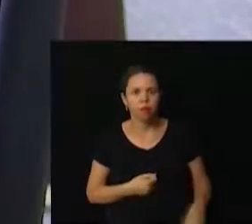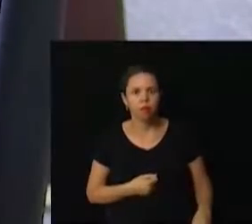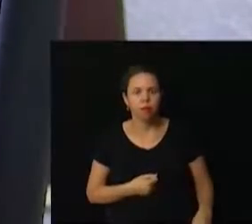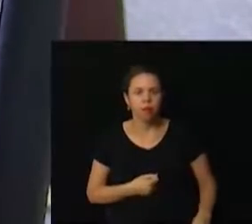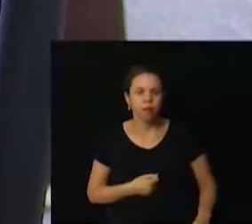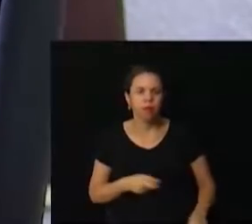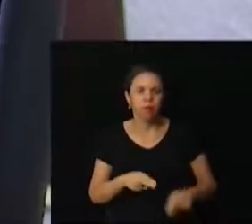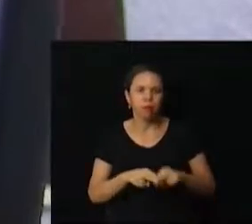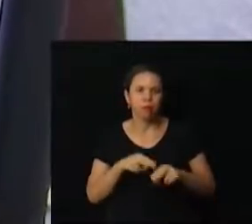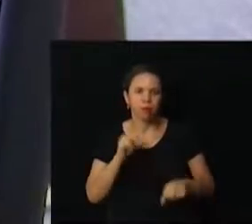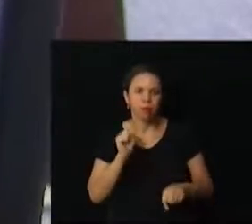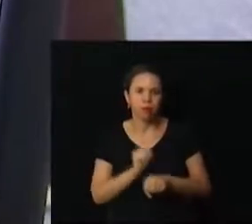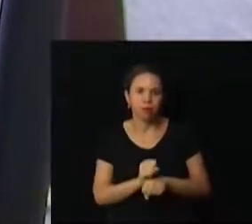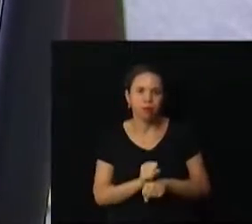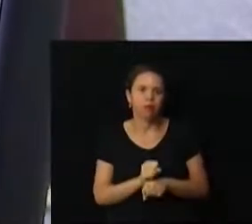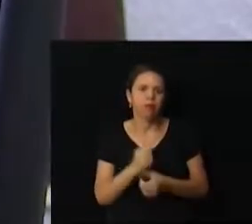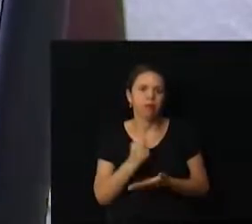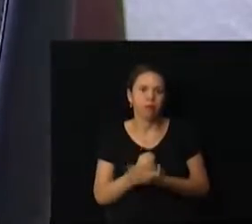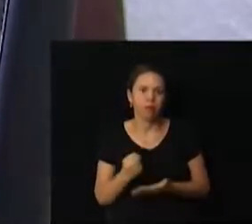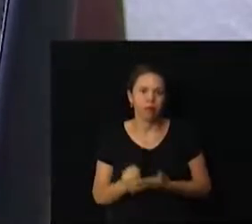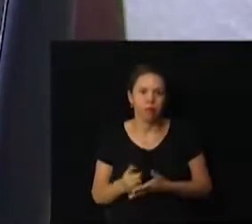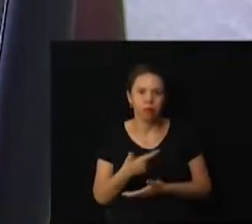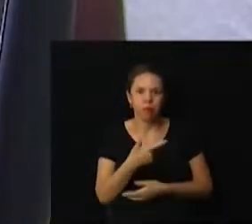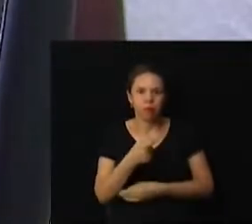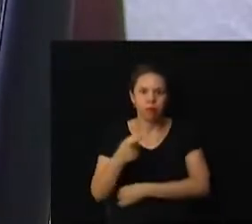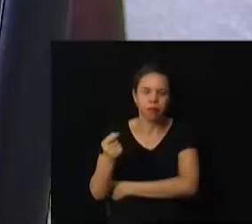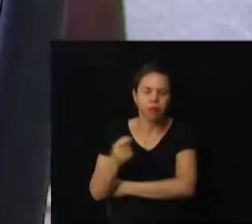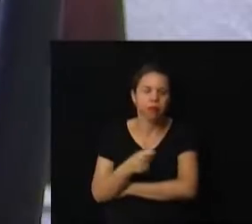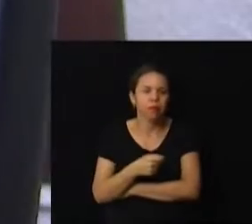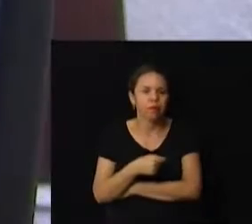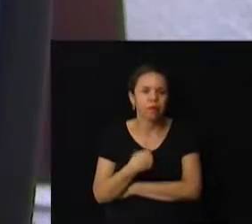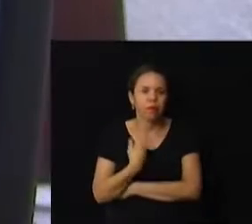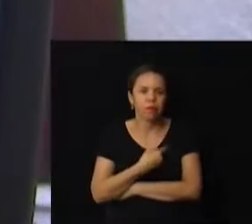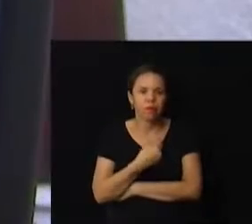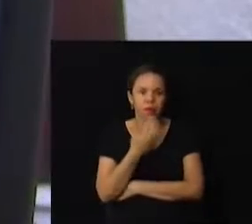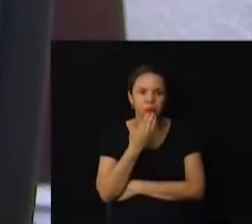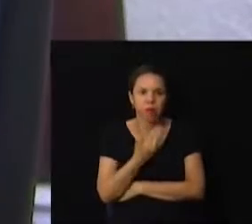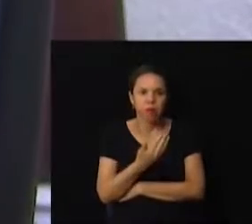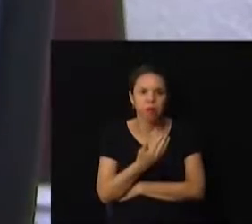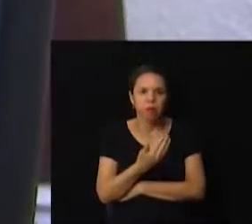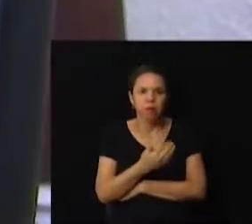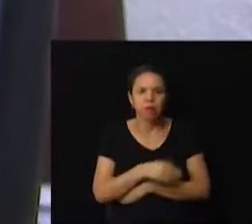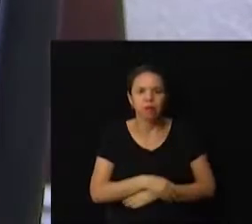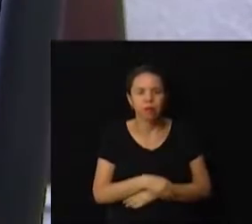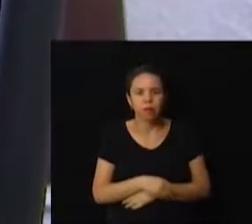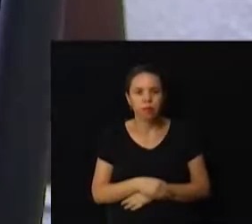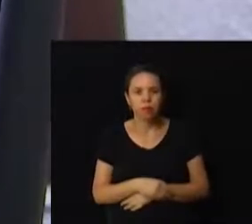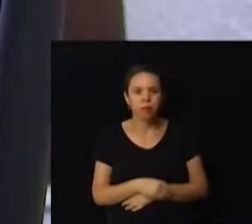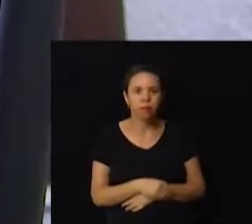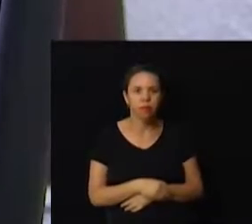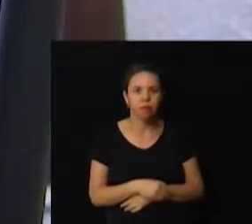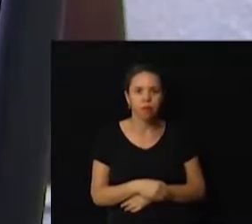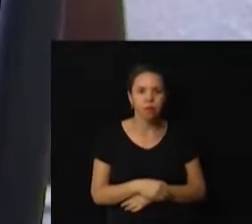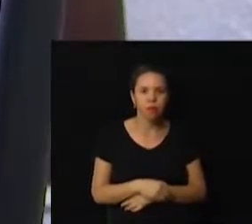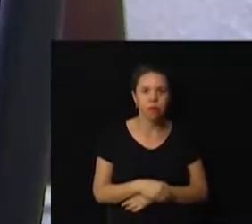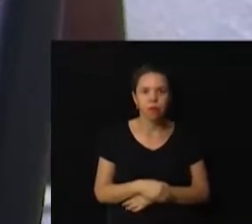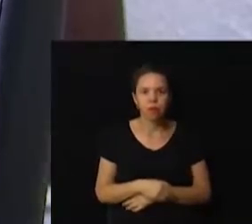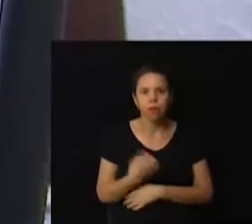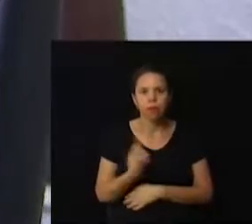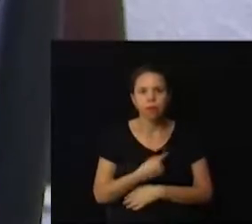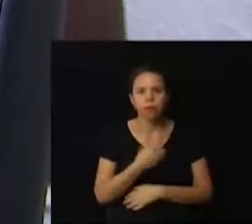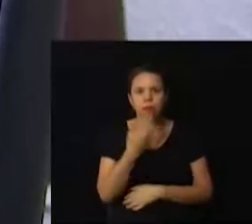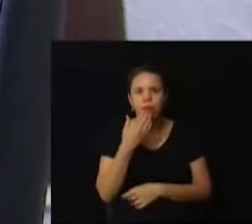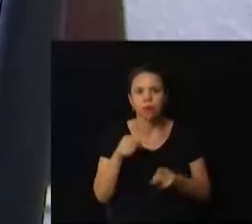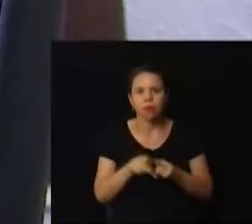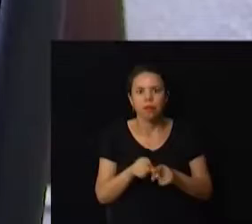foi realizado devido à suspensão desse contrato de 2020. Então, a gente também pede inteiro teor. E